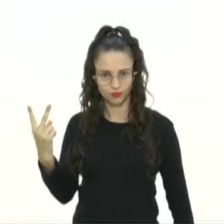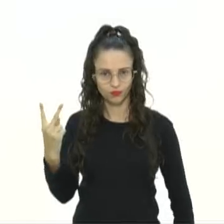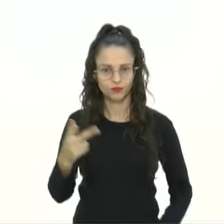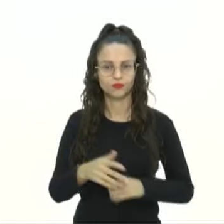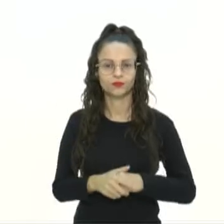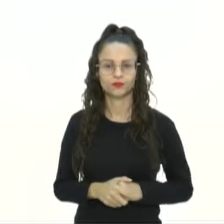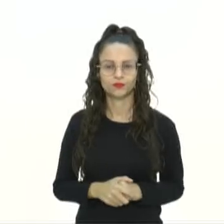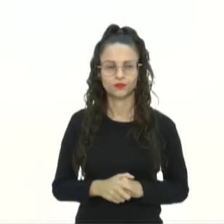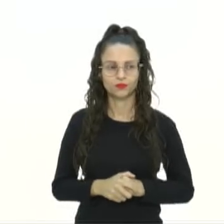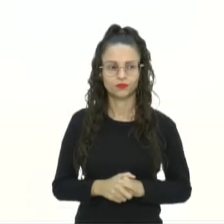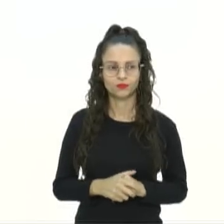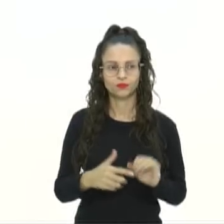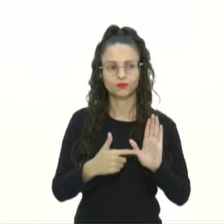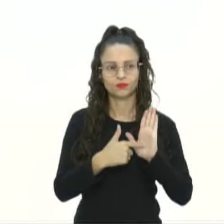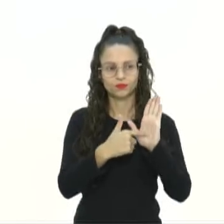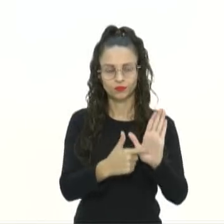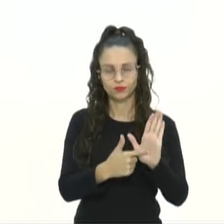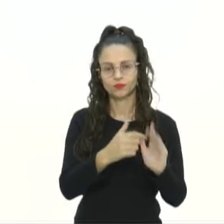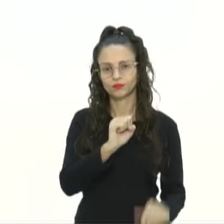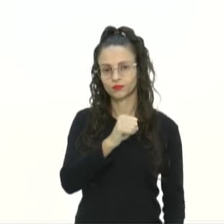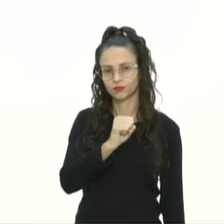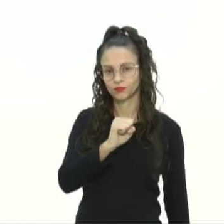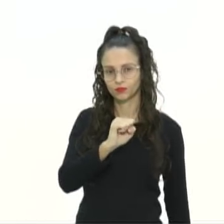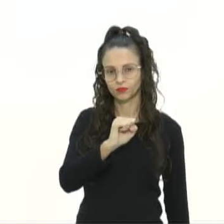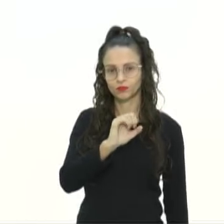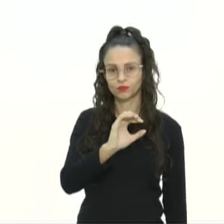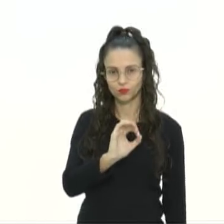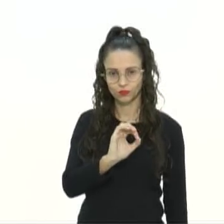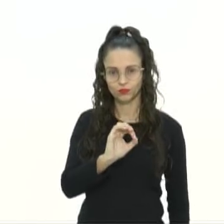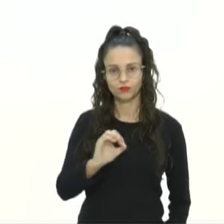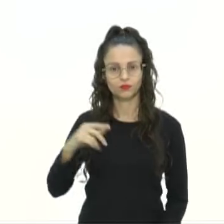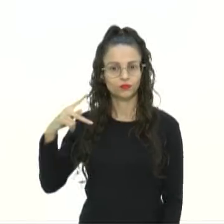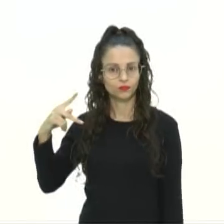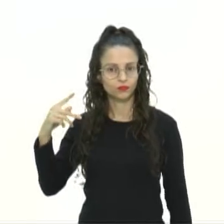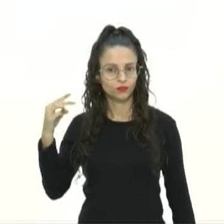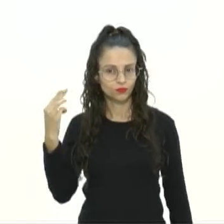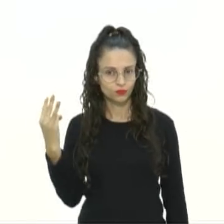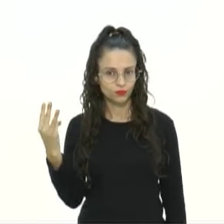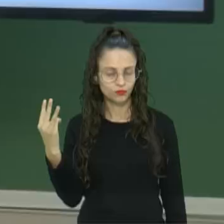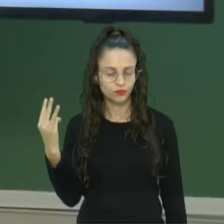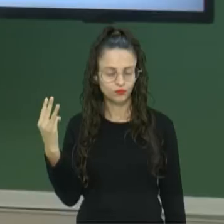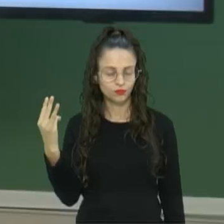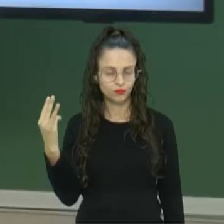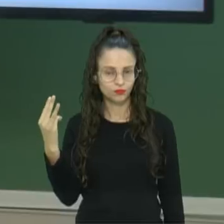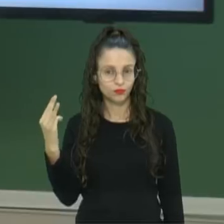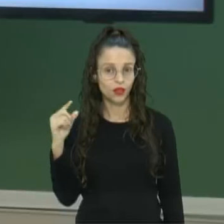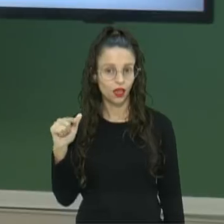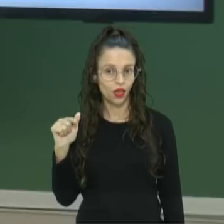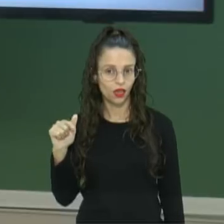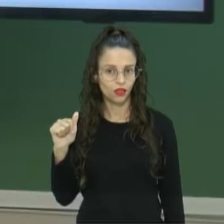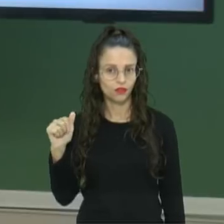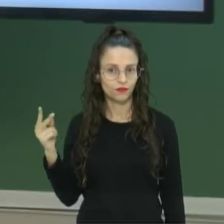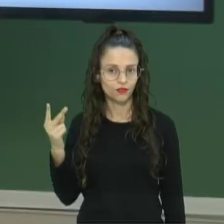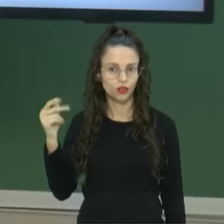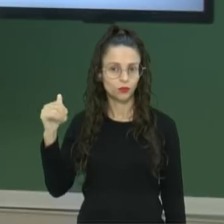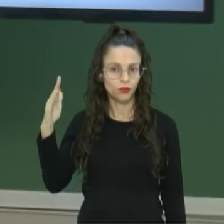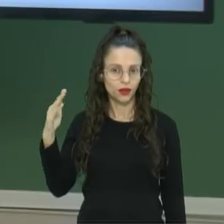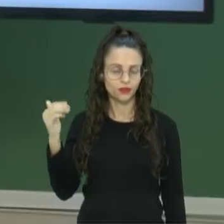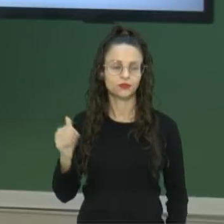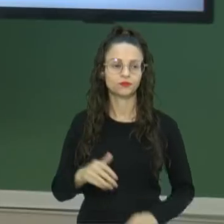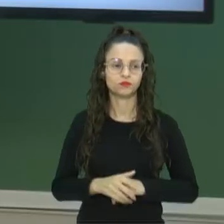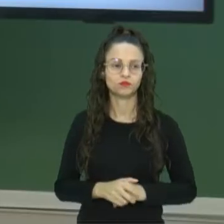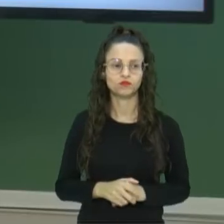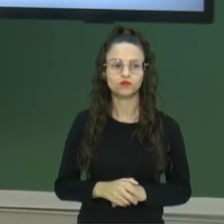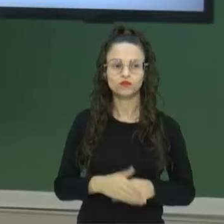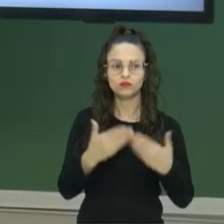2. Aí a apresentação ele tirou 8, apresentação tem peso 3. Então ela vale um pouco mais que os outros, certo? E na